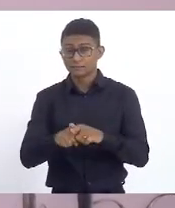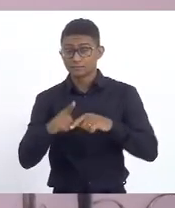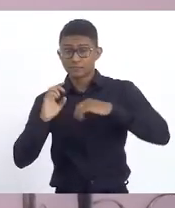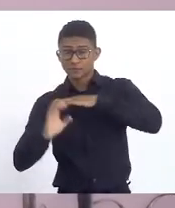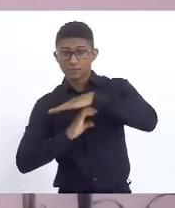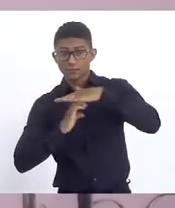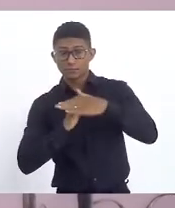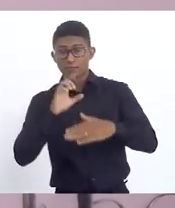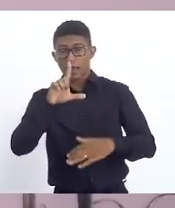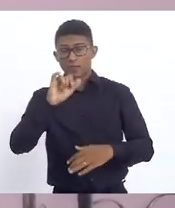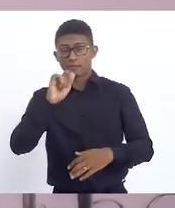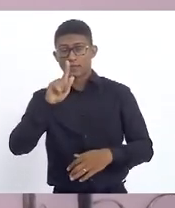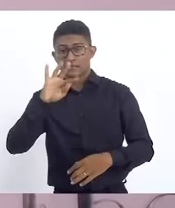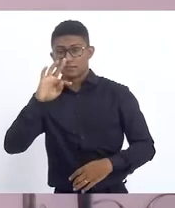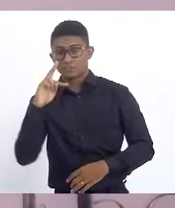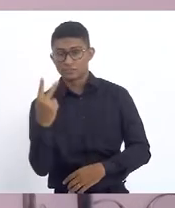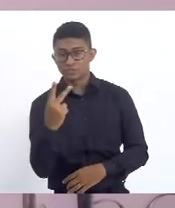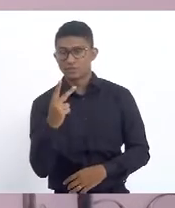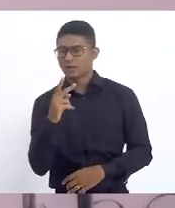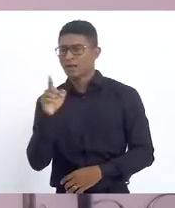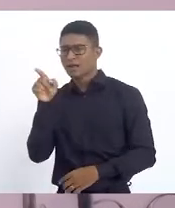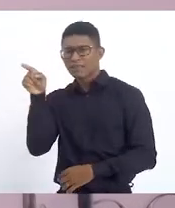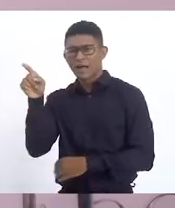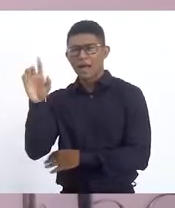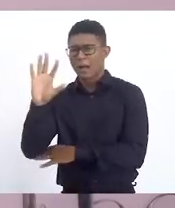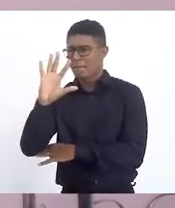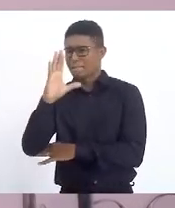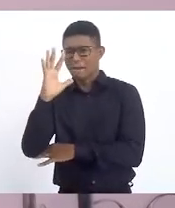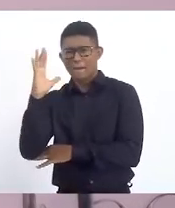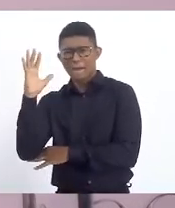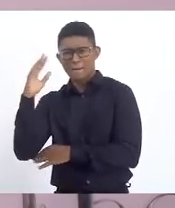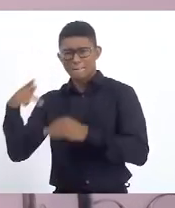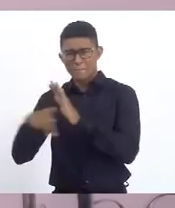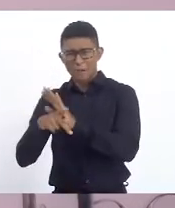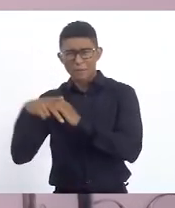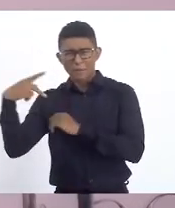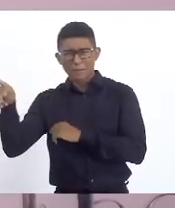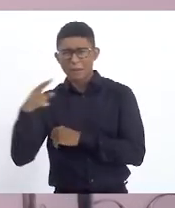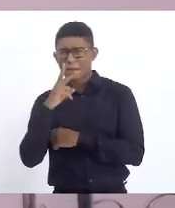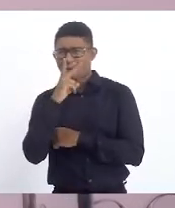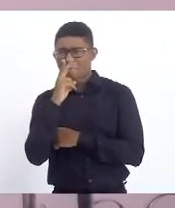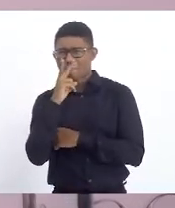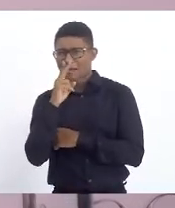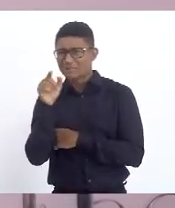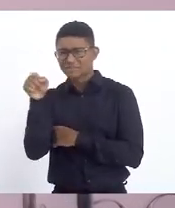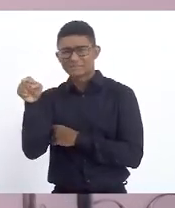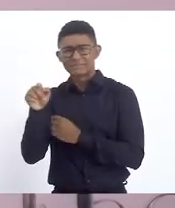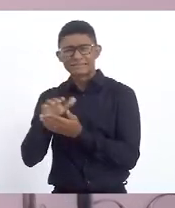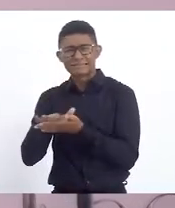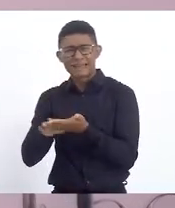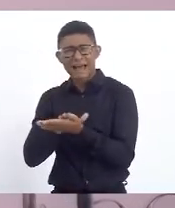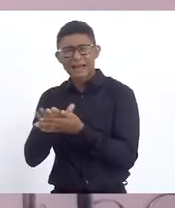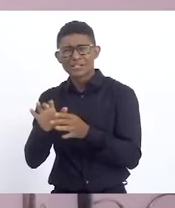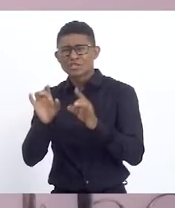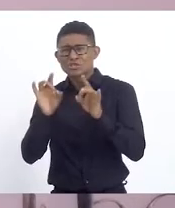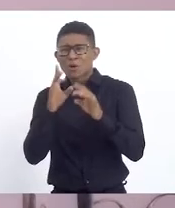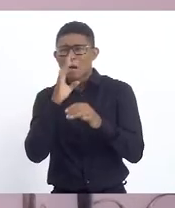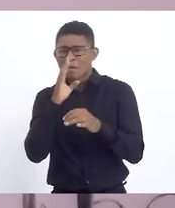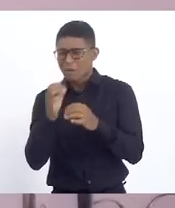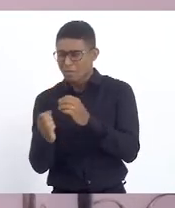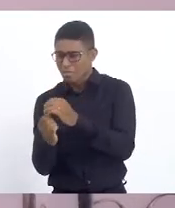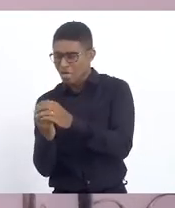região parece até um horto de venda de mudas de beira de estrada, de tão pequeno